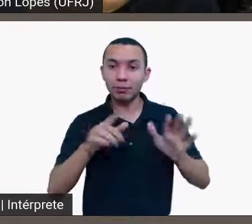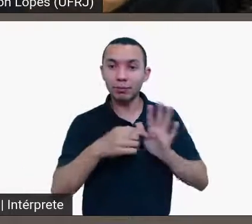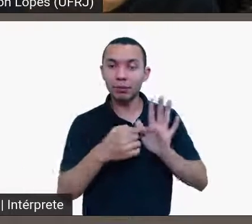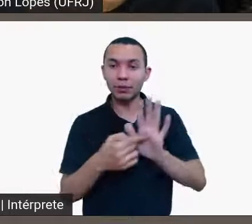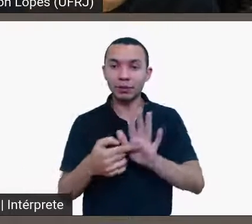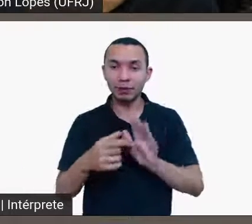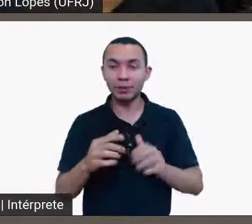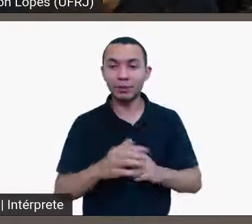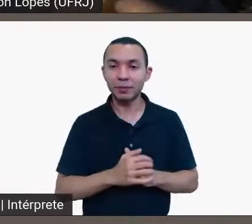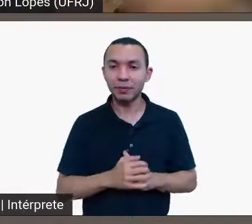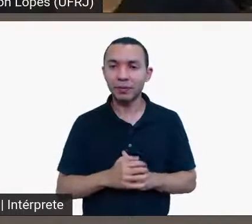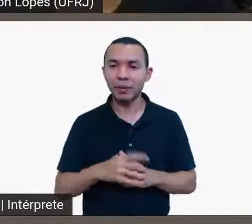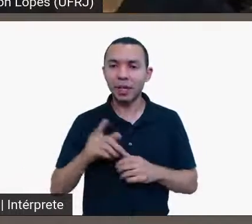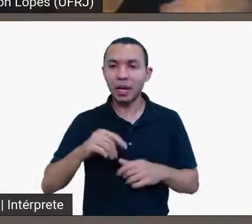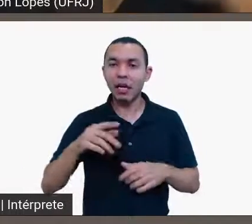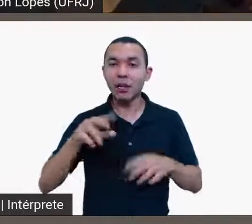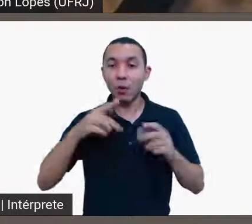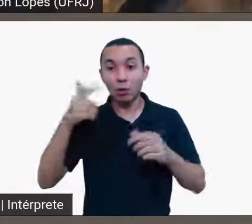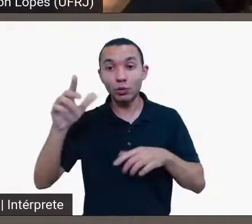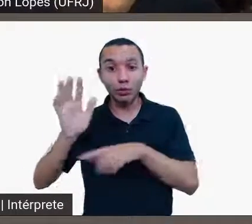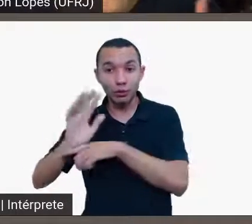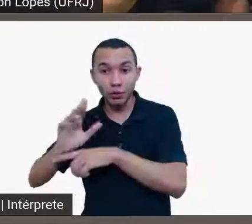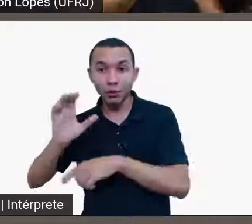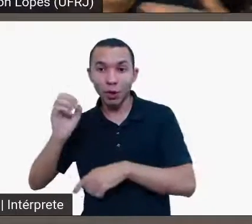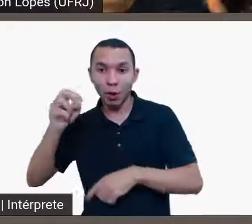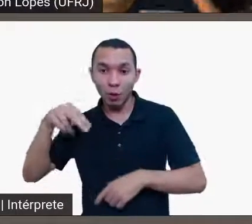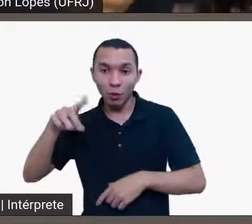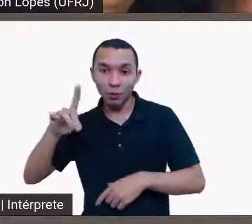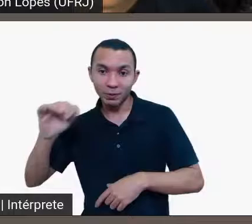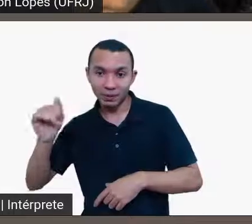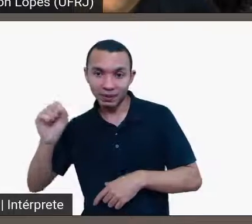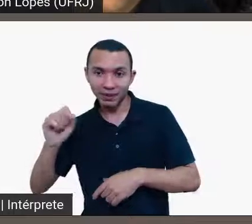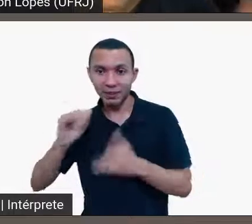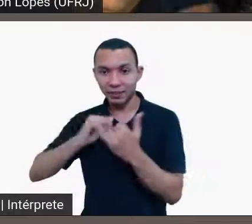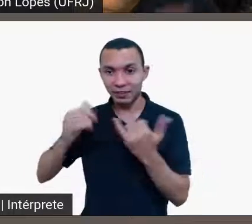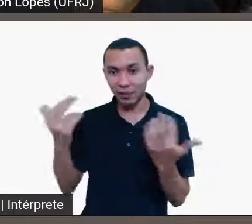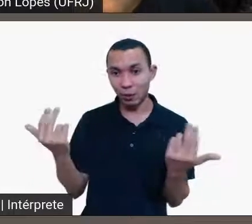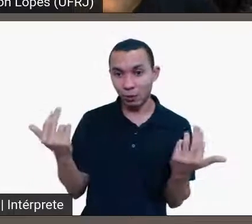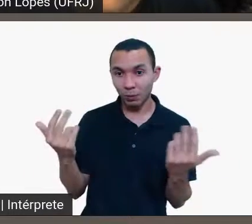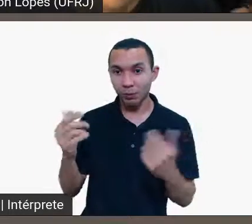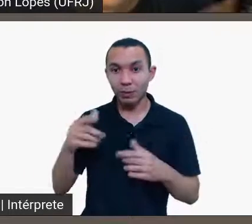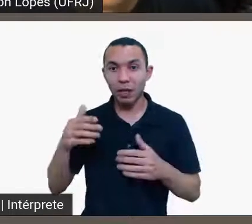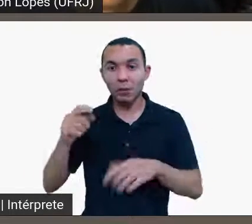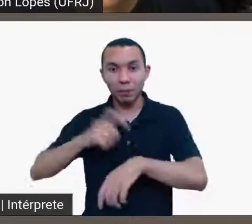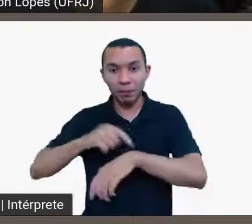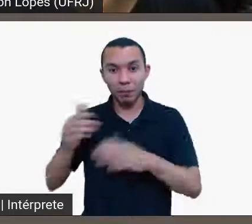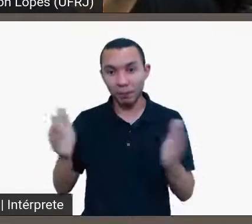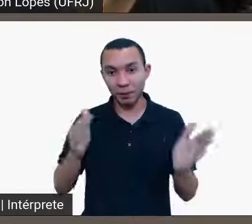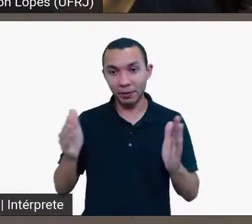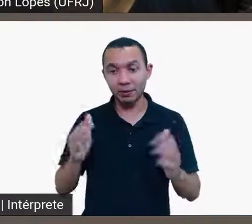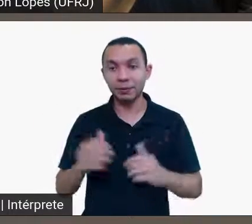Né? Então, acho que tem várias sintonias. Eu não estou dizendo que um leu o outro, acho que os dois se ignoravam. Né?